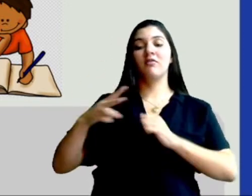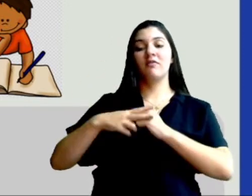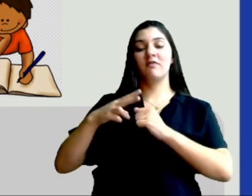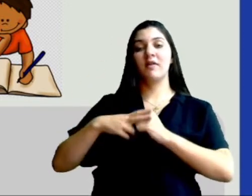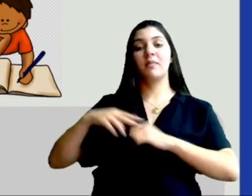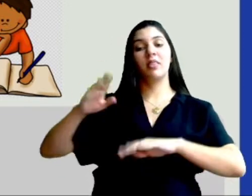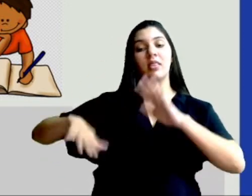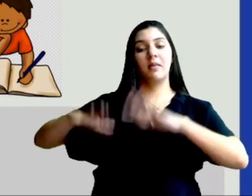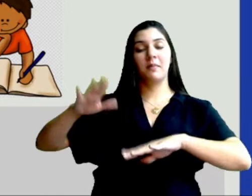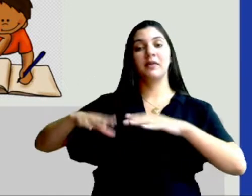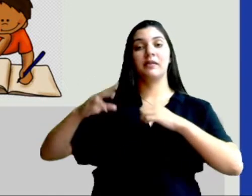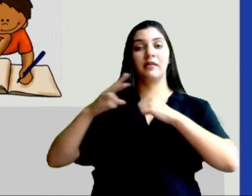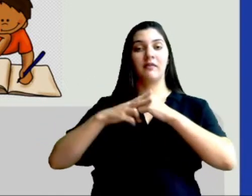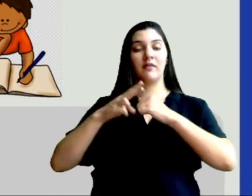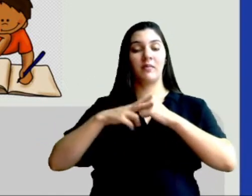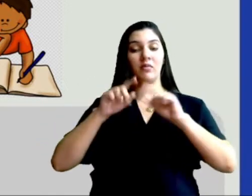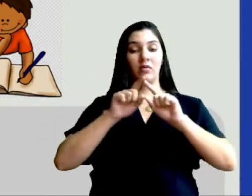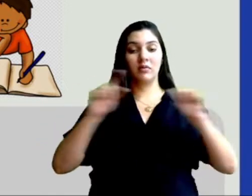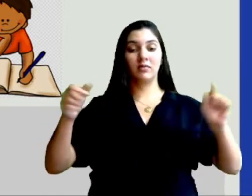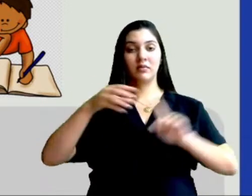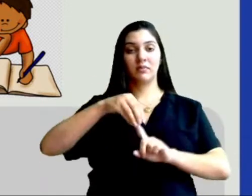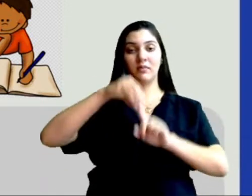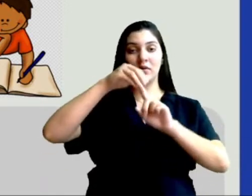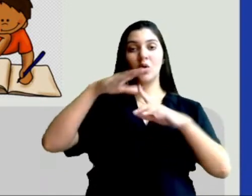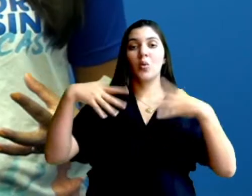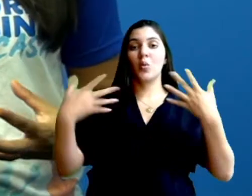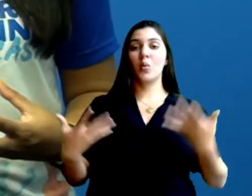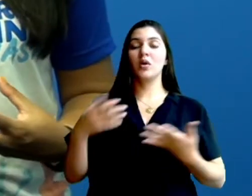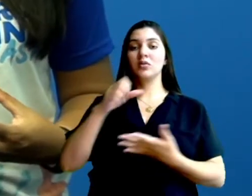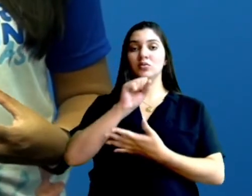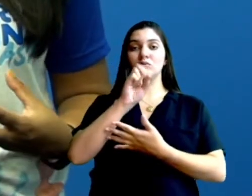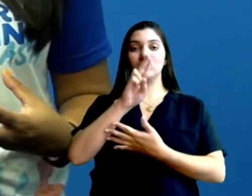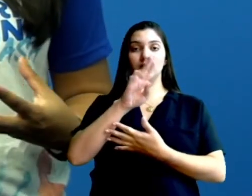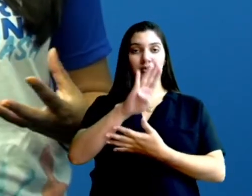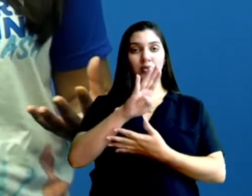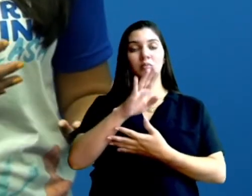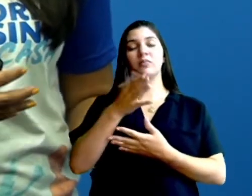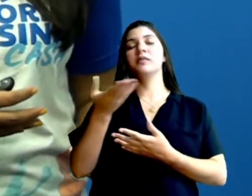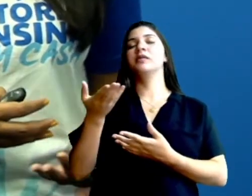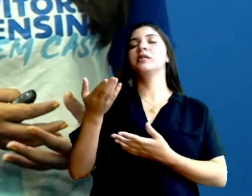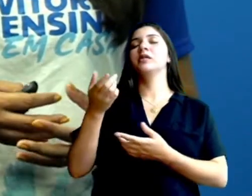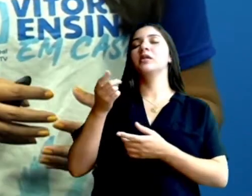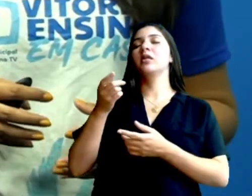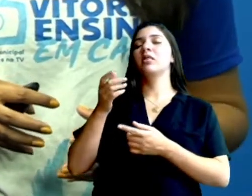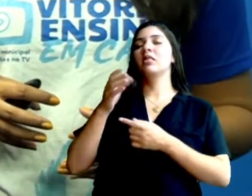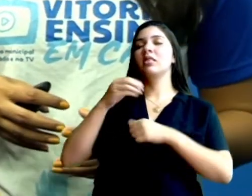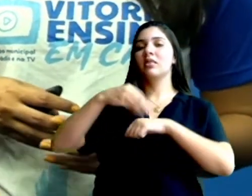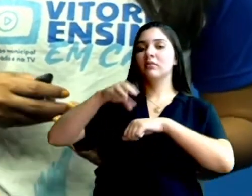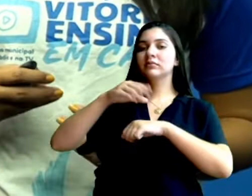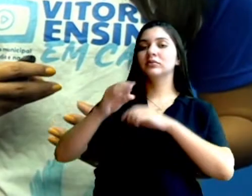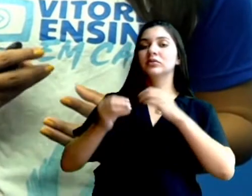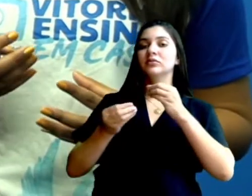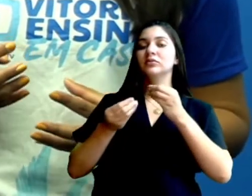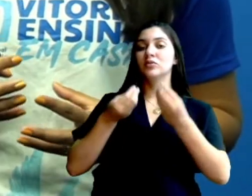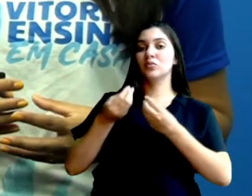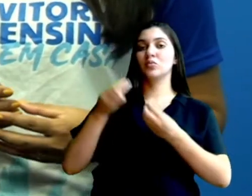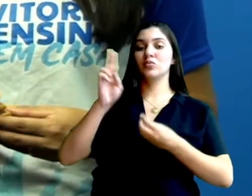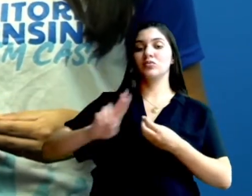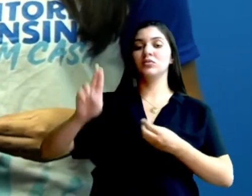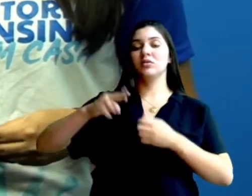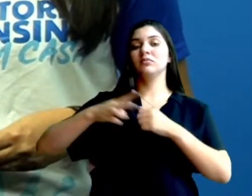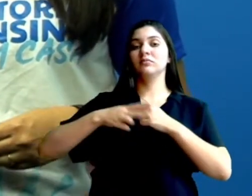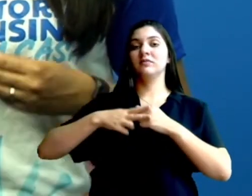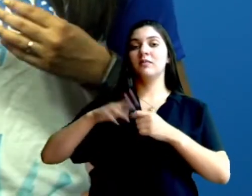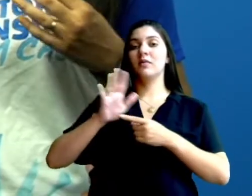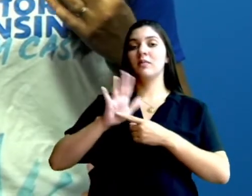oração principal. Então, quando a gente usa o subjuntivo, a grosso modo, nós estamos usando um verbo